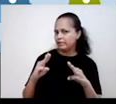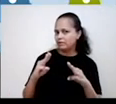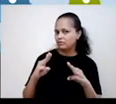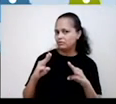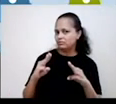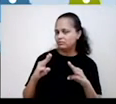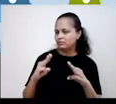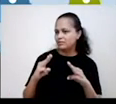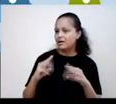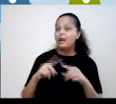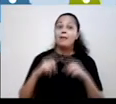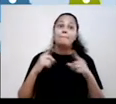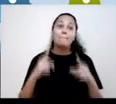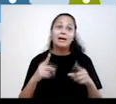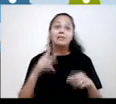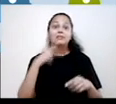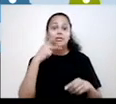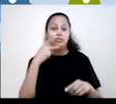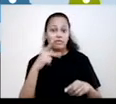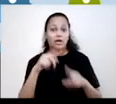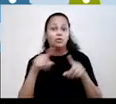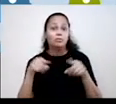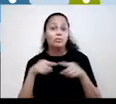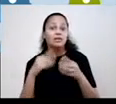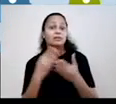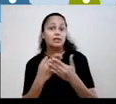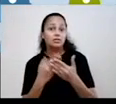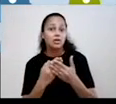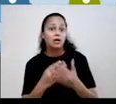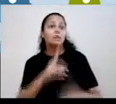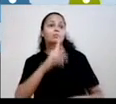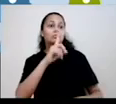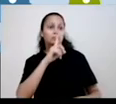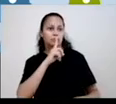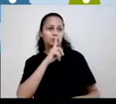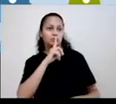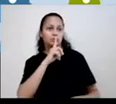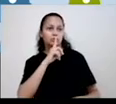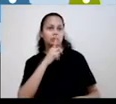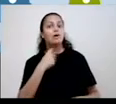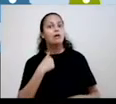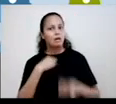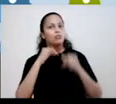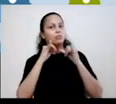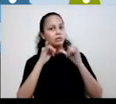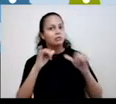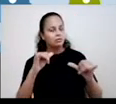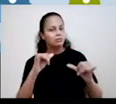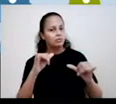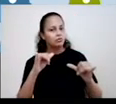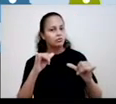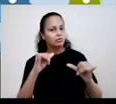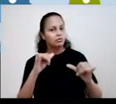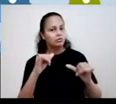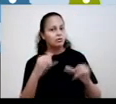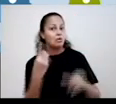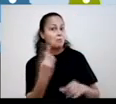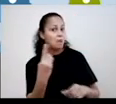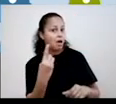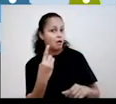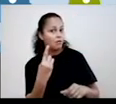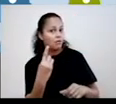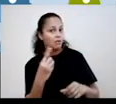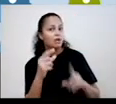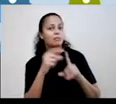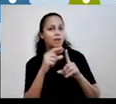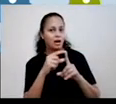tenho um enunciado. Mas se eu falo, por exemplo, numa sala de aula, silêncio, eu transmiti uma mensagem com uma única palavra. Se eu digo a